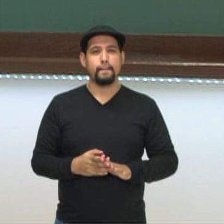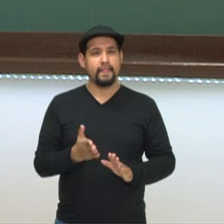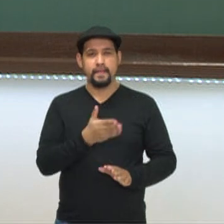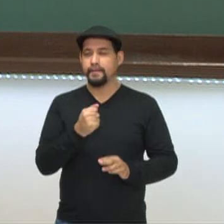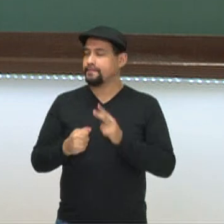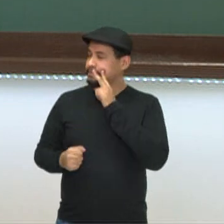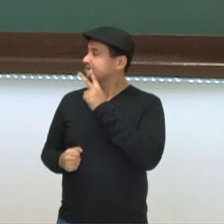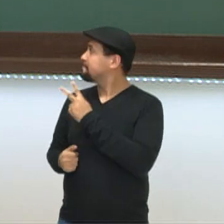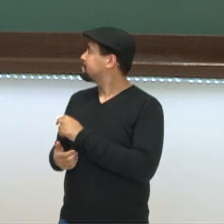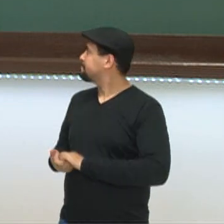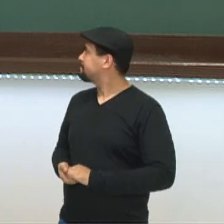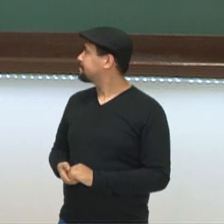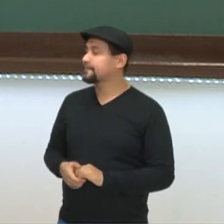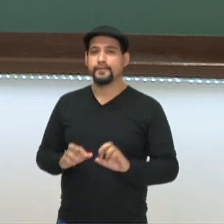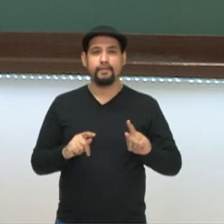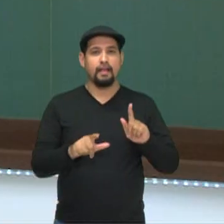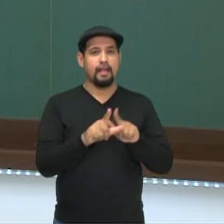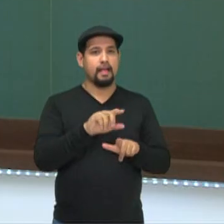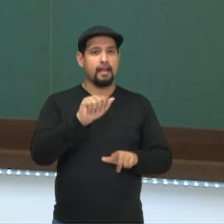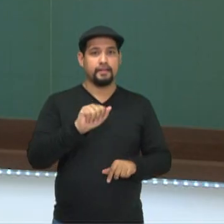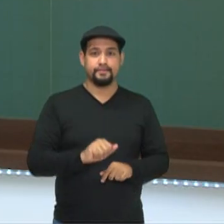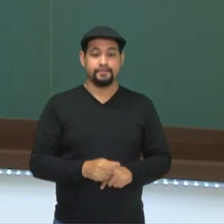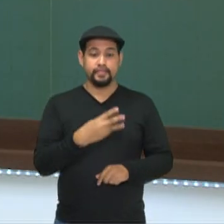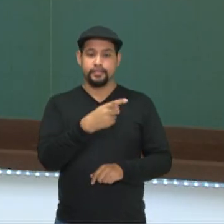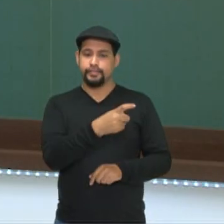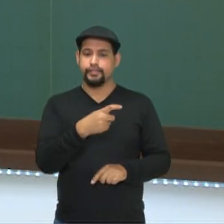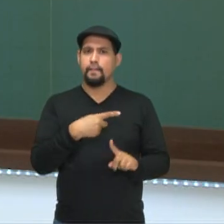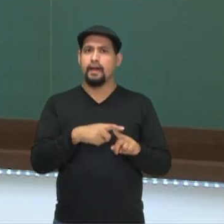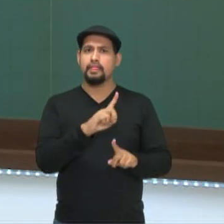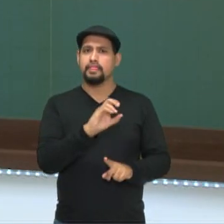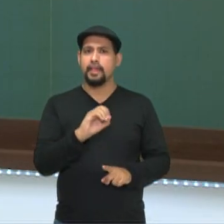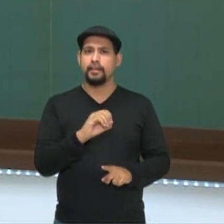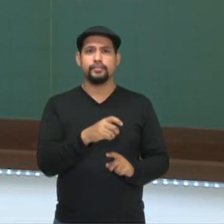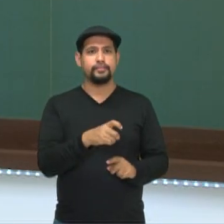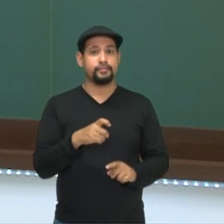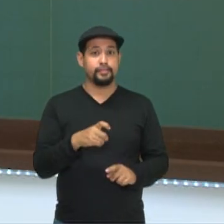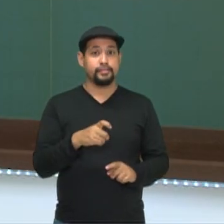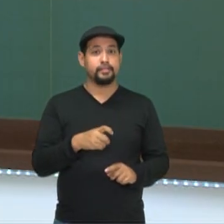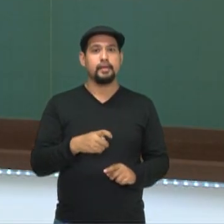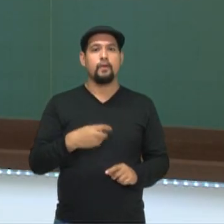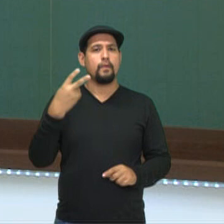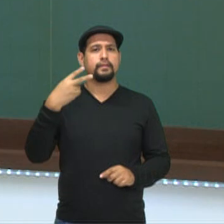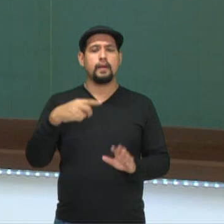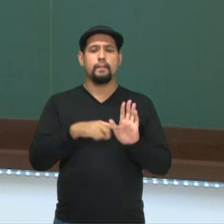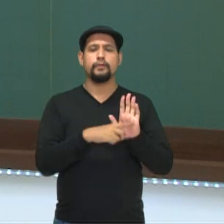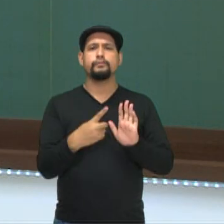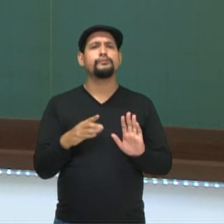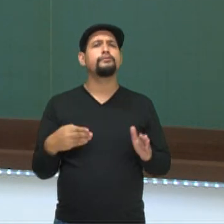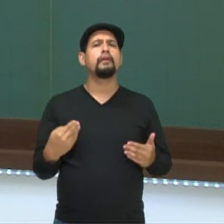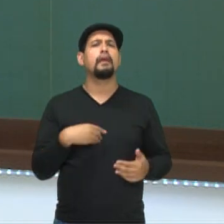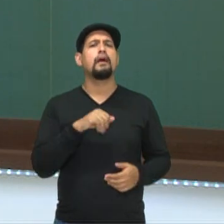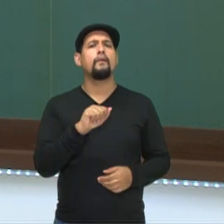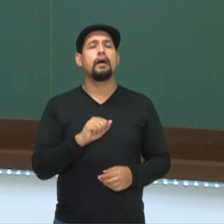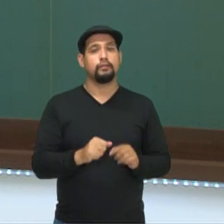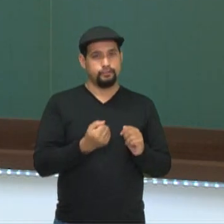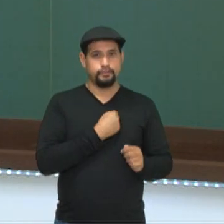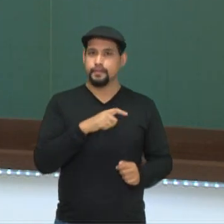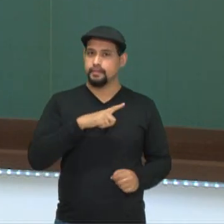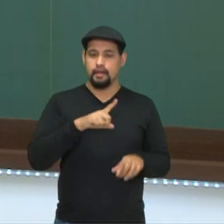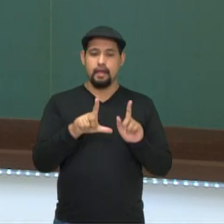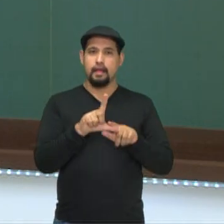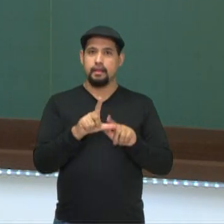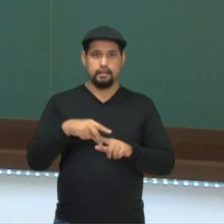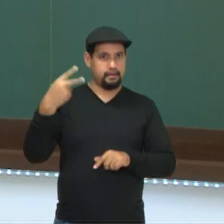lá, então? Muito bem. Letra A. 3x mais 10x ao quadrado menos 1. Quem é o coeficiente A? O número que acompanha a letra